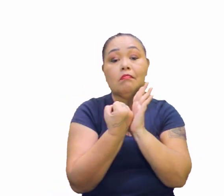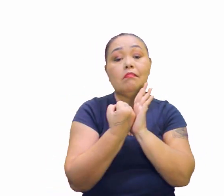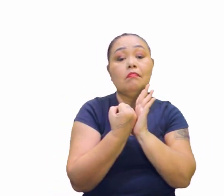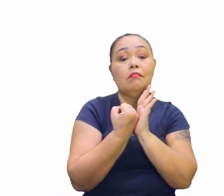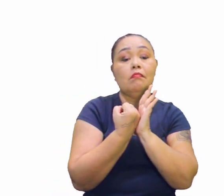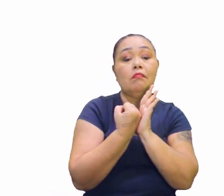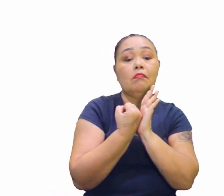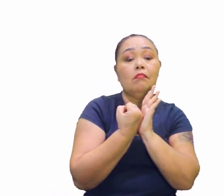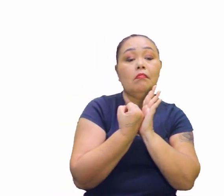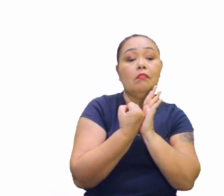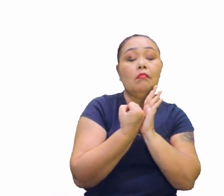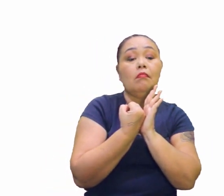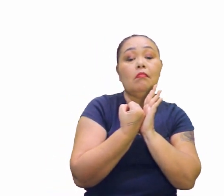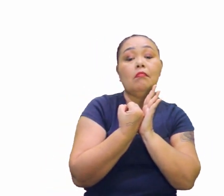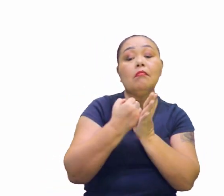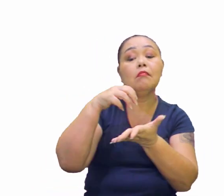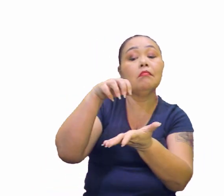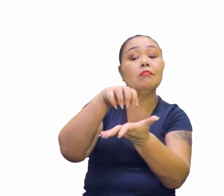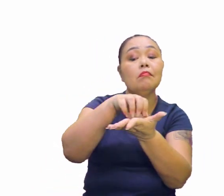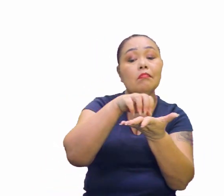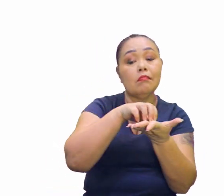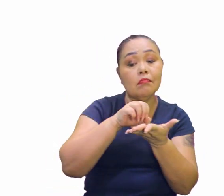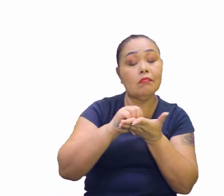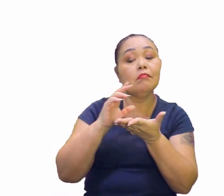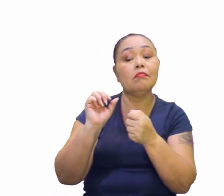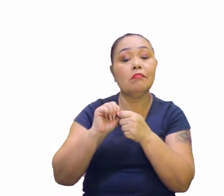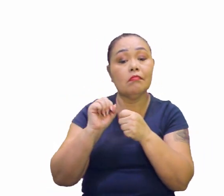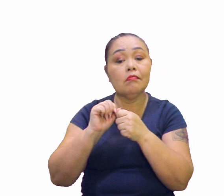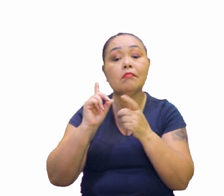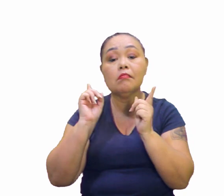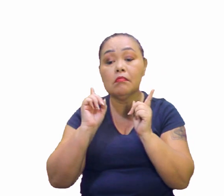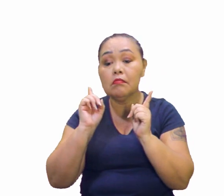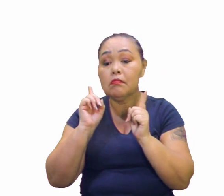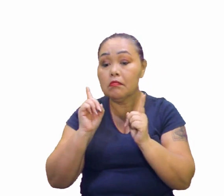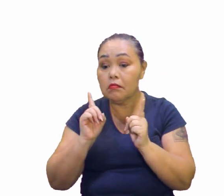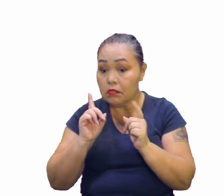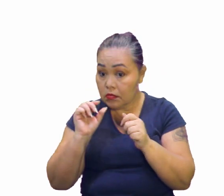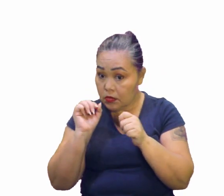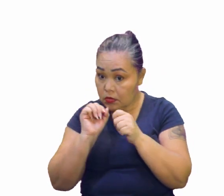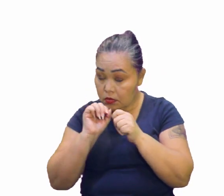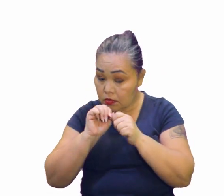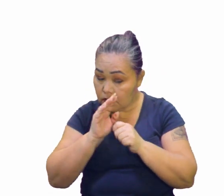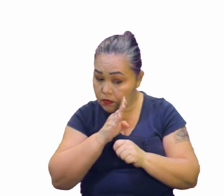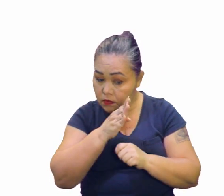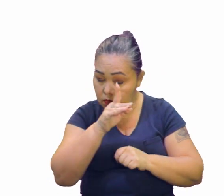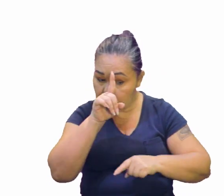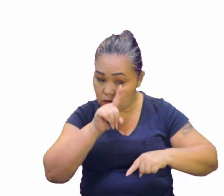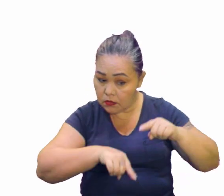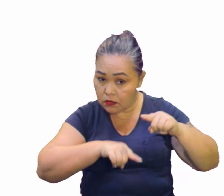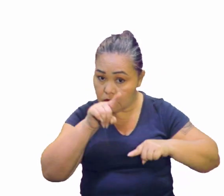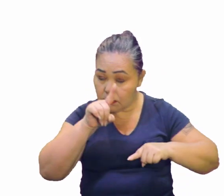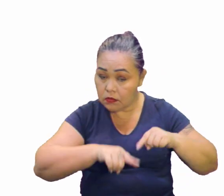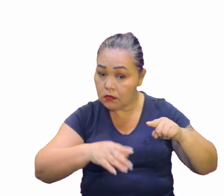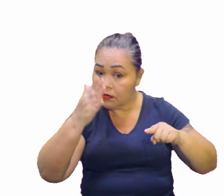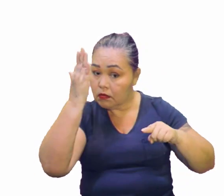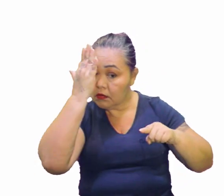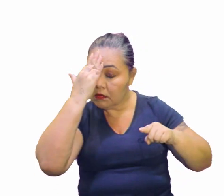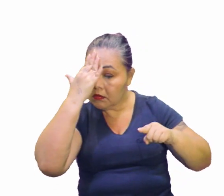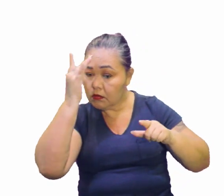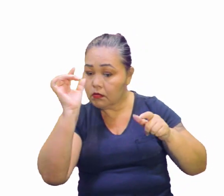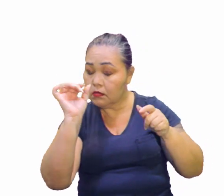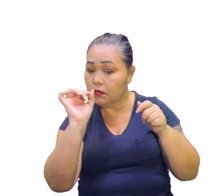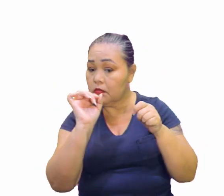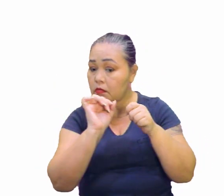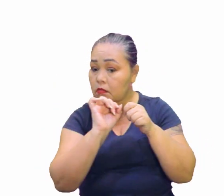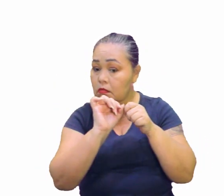certificar as organizações que fabricam determinado produto. Para quê? Para saber se ele está